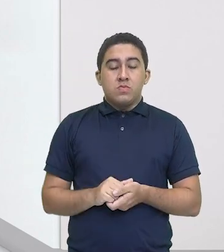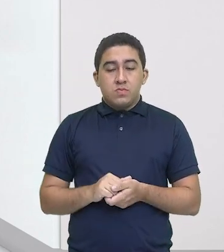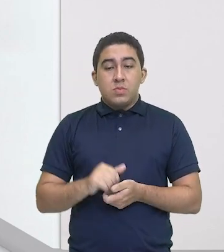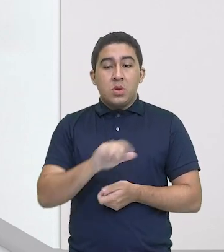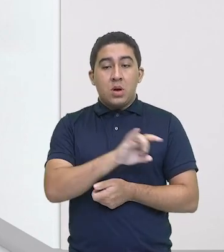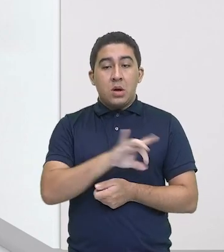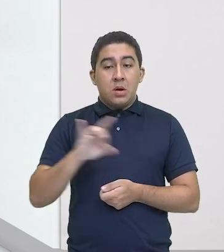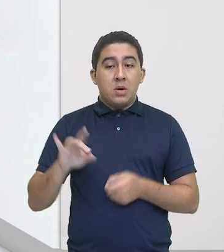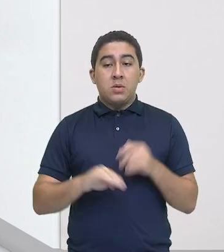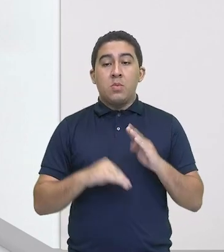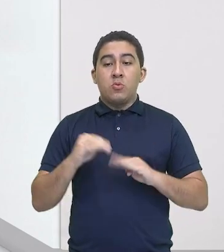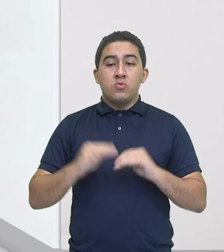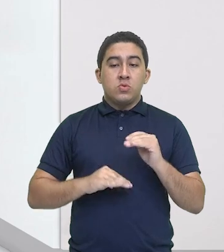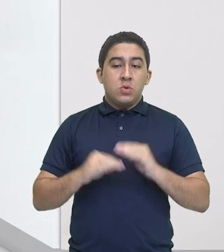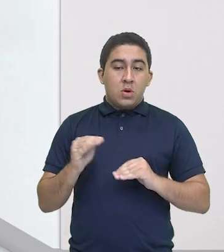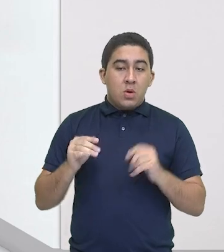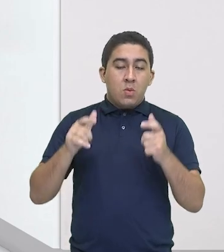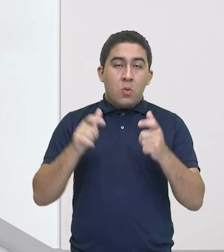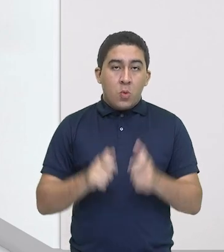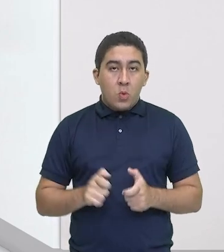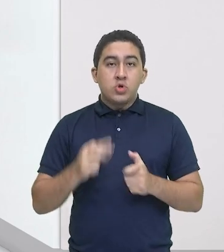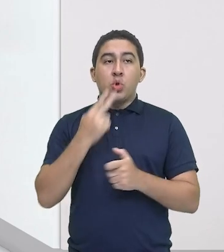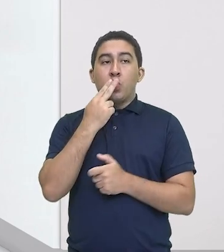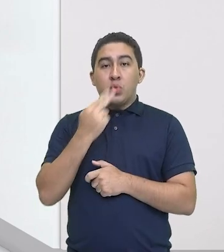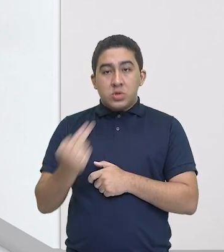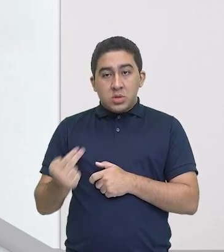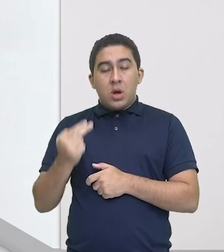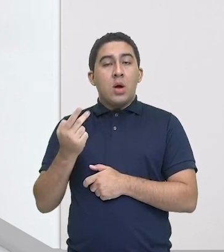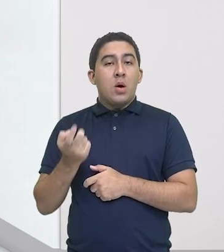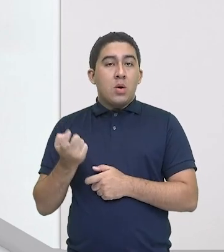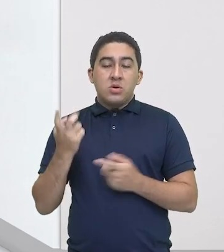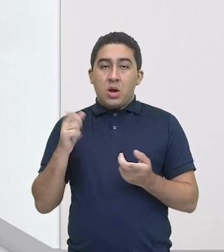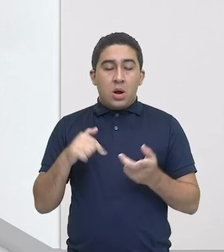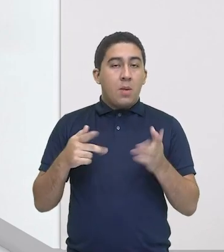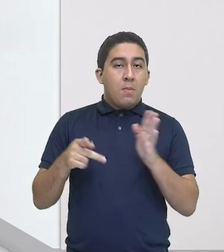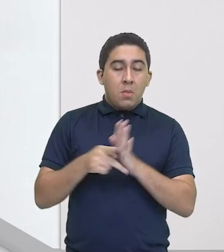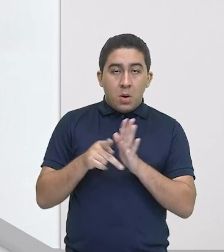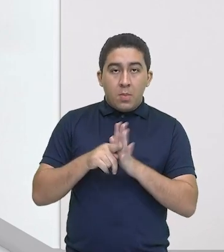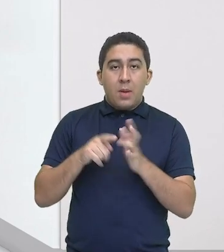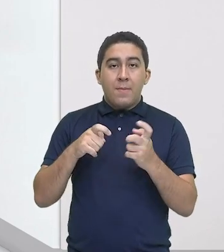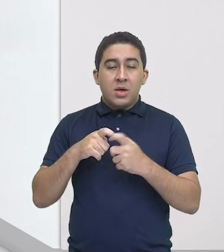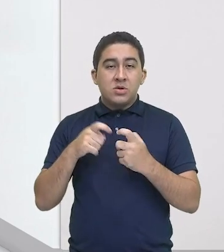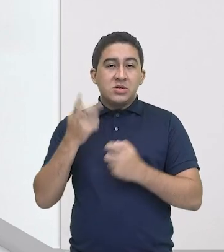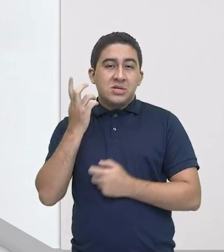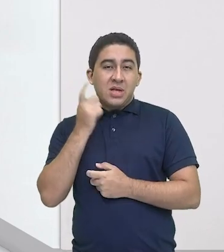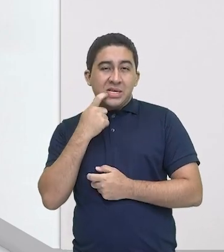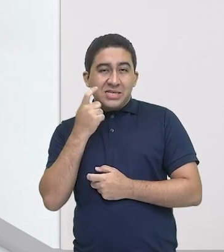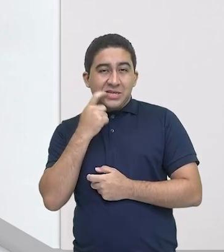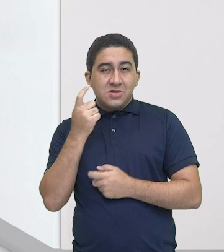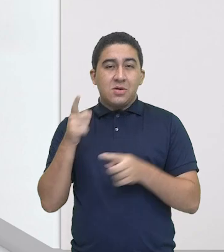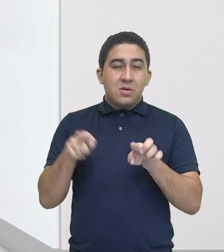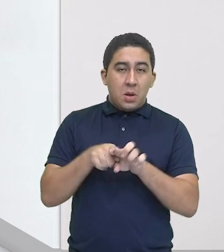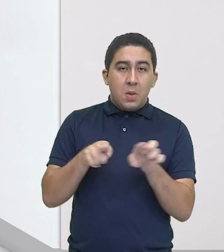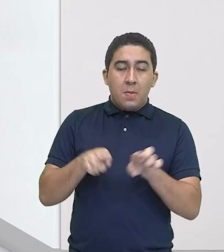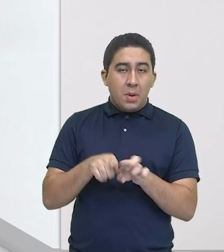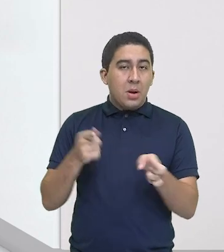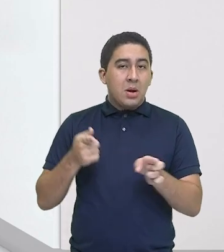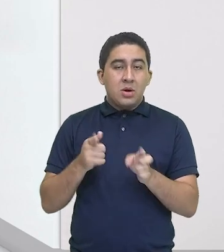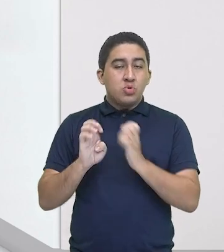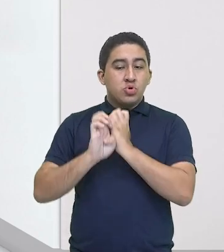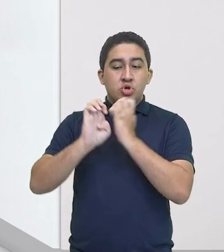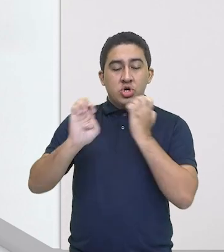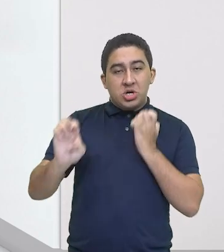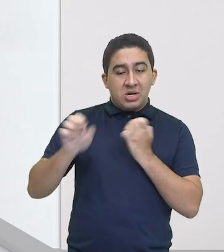Cada profissional na nutrição, na odonto, na medicina, né, no engenheiro